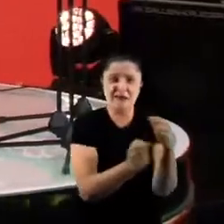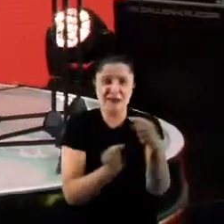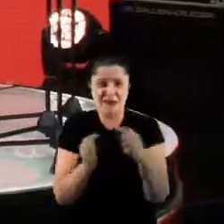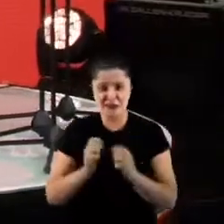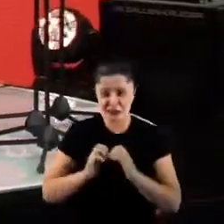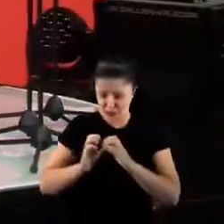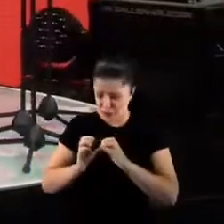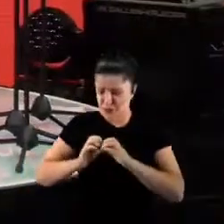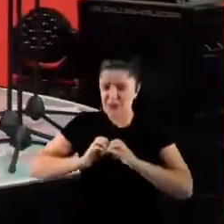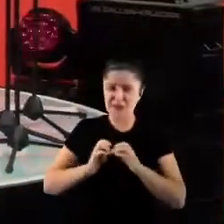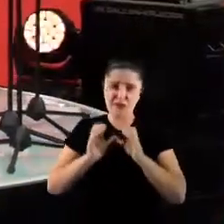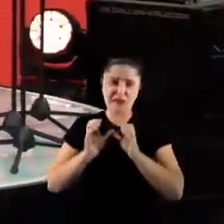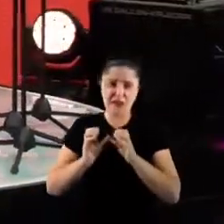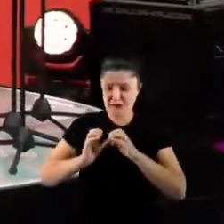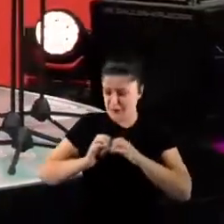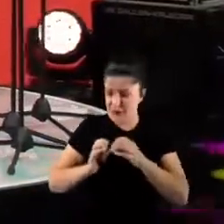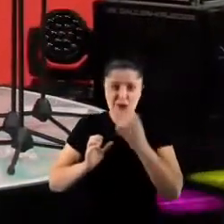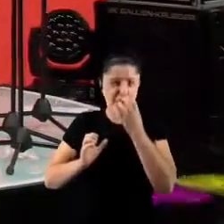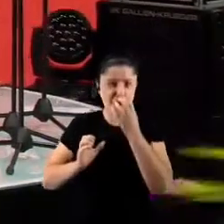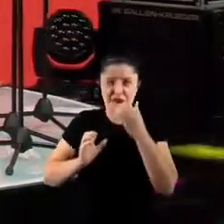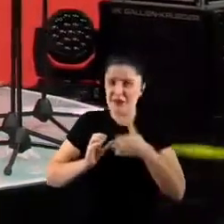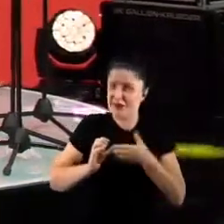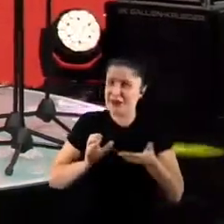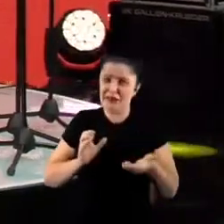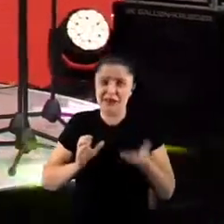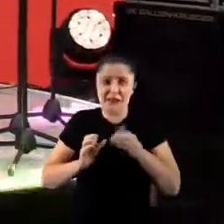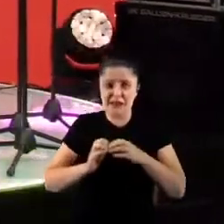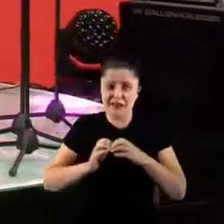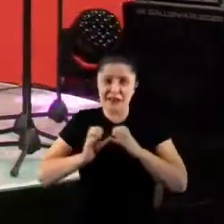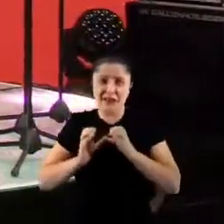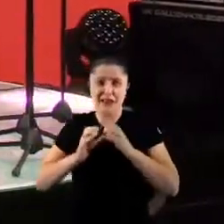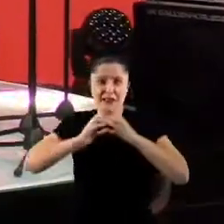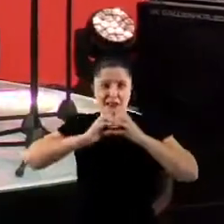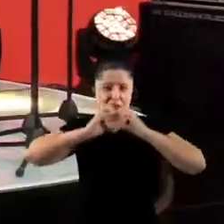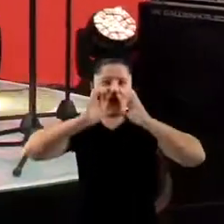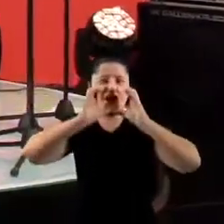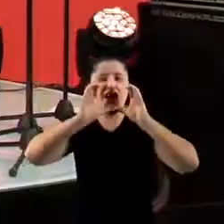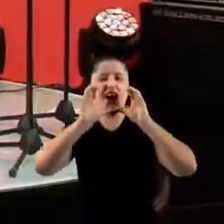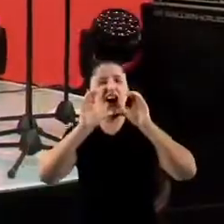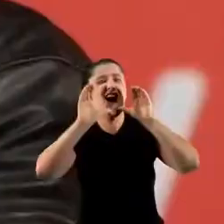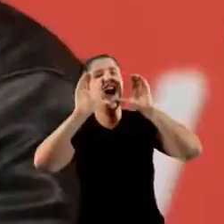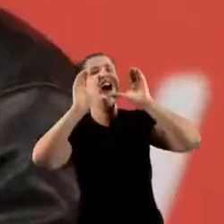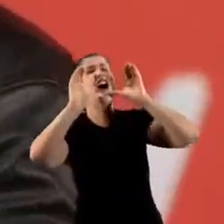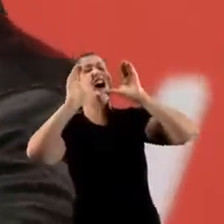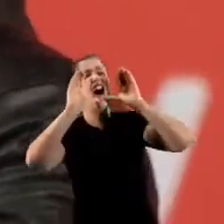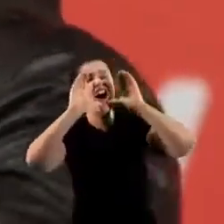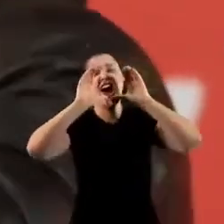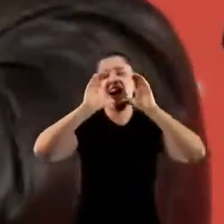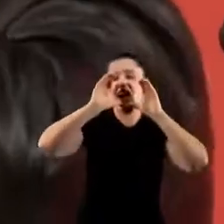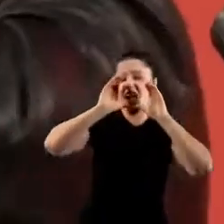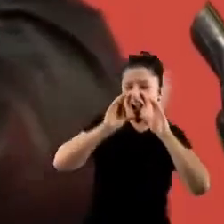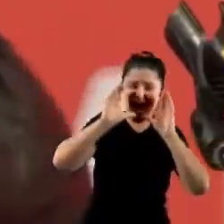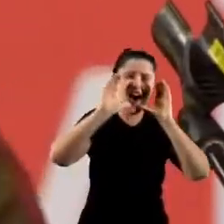Esse coração cachorro apaixonado por você quando ele te vê faz.